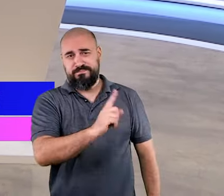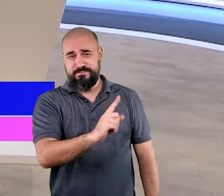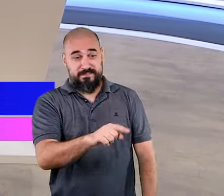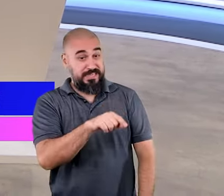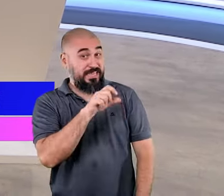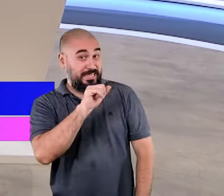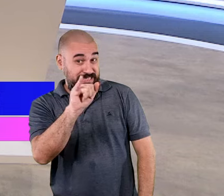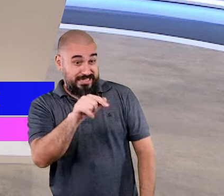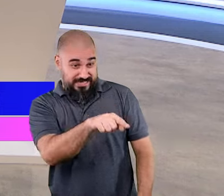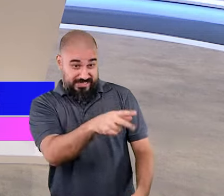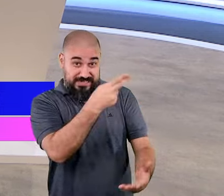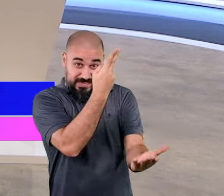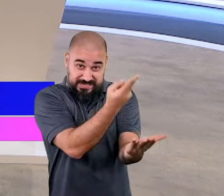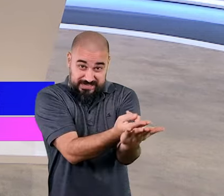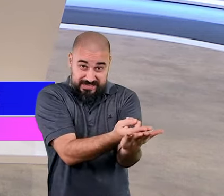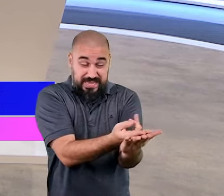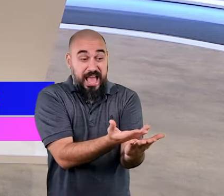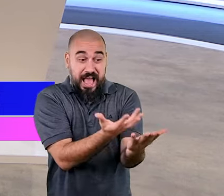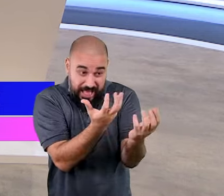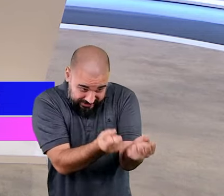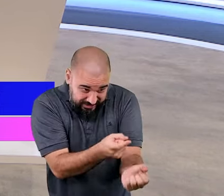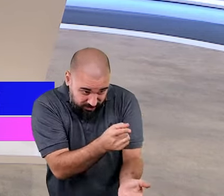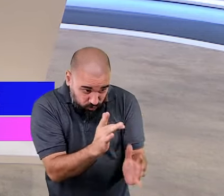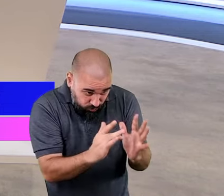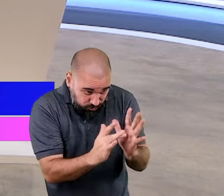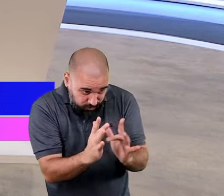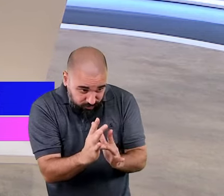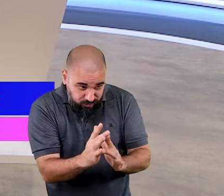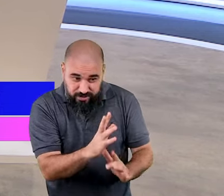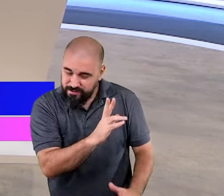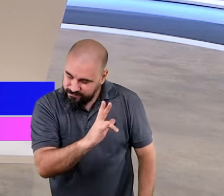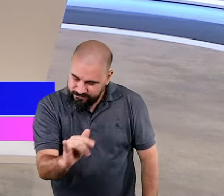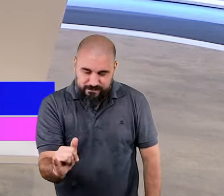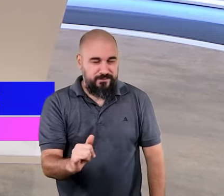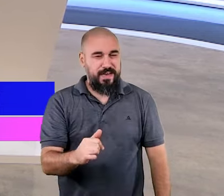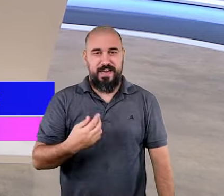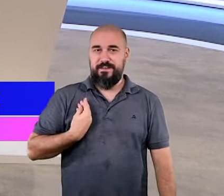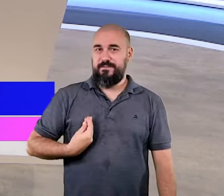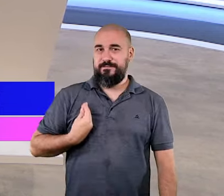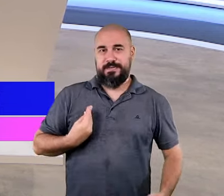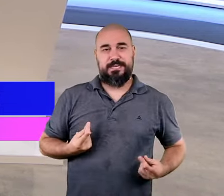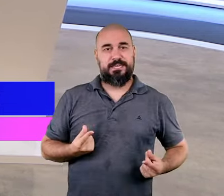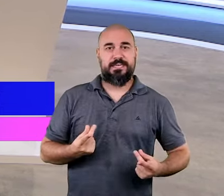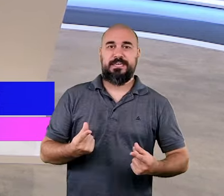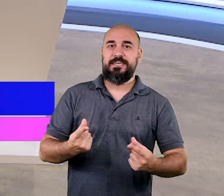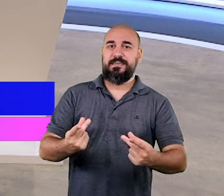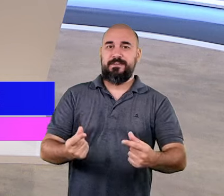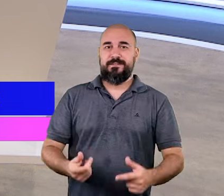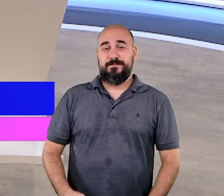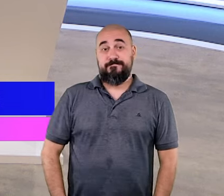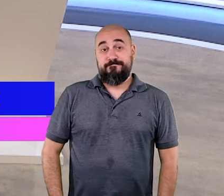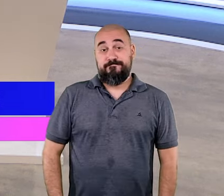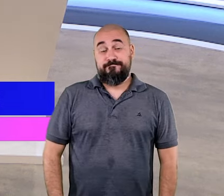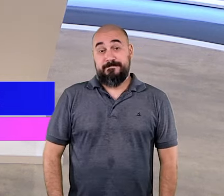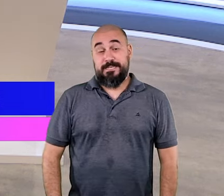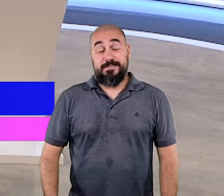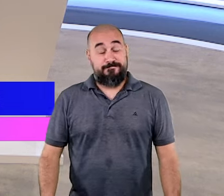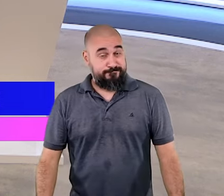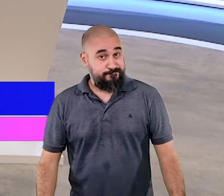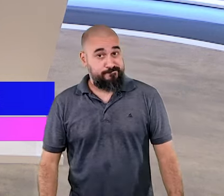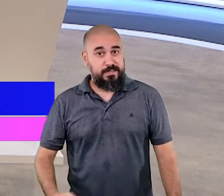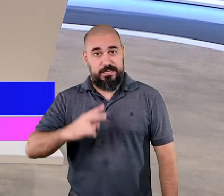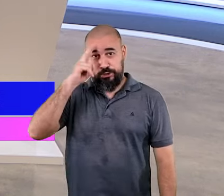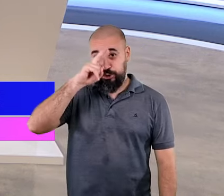morte é apenas uma vírgula de uma história que continuará a ser contada, de uma história